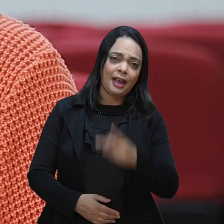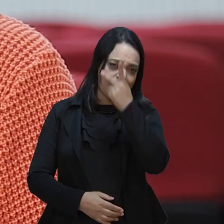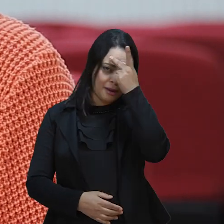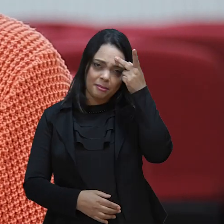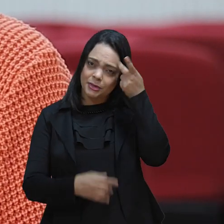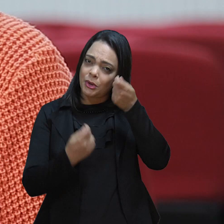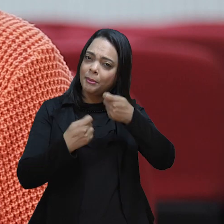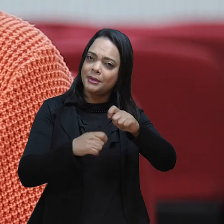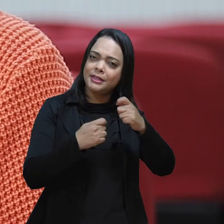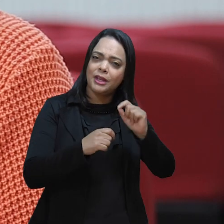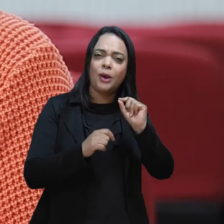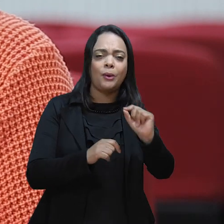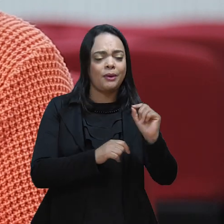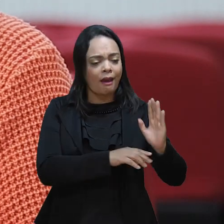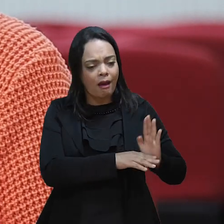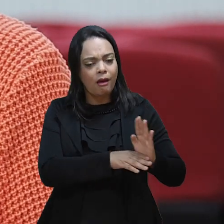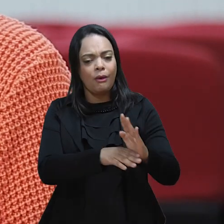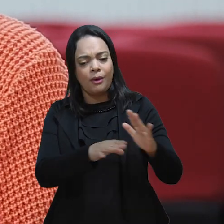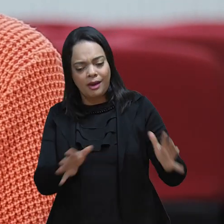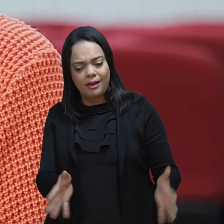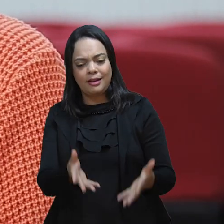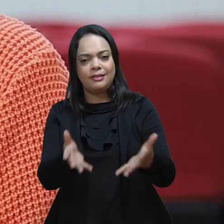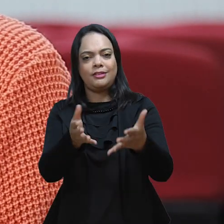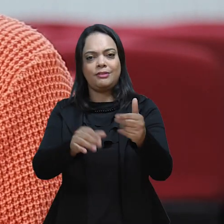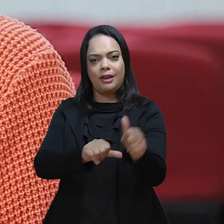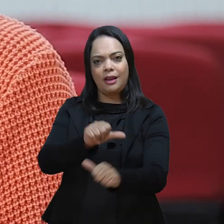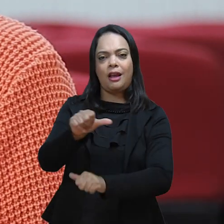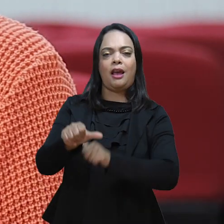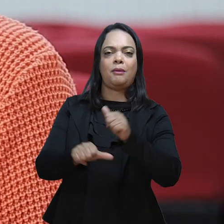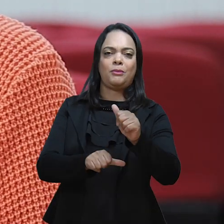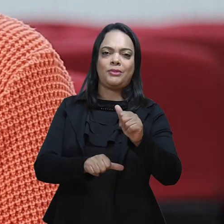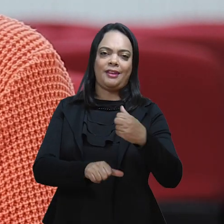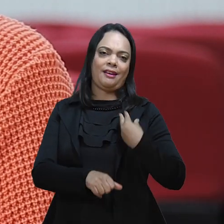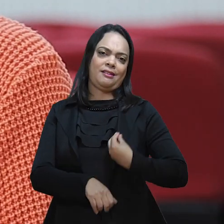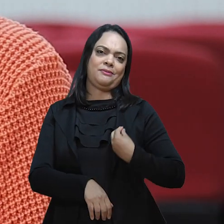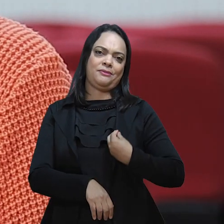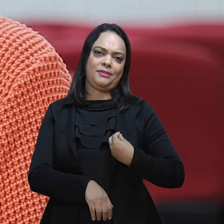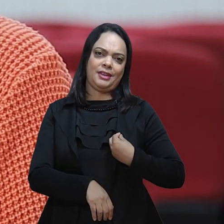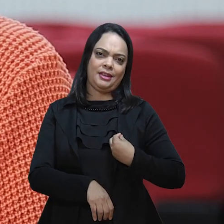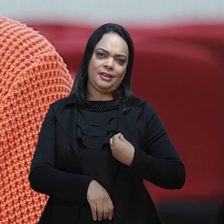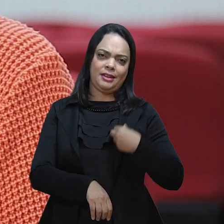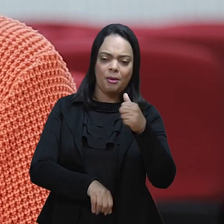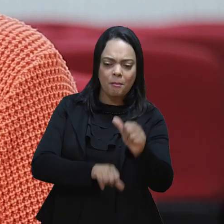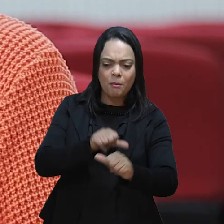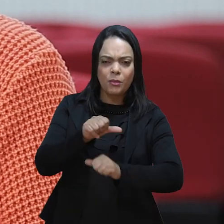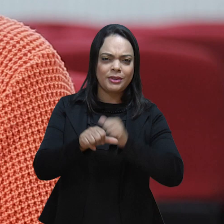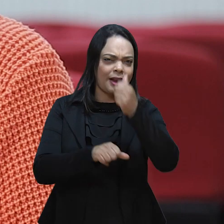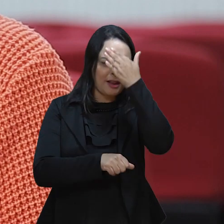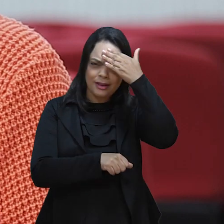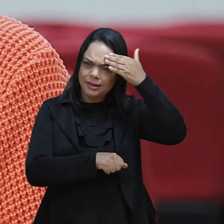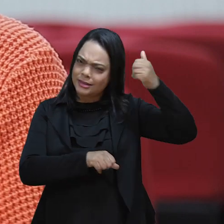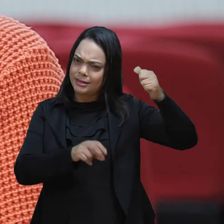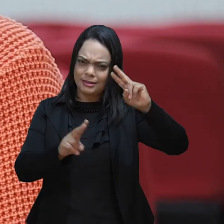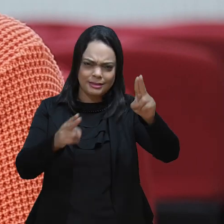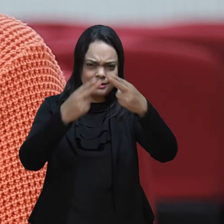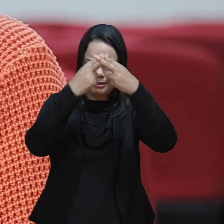ser ajudada a dar um novo significado para a sua história, ressignificar o trauma e